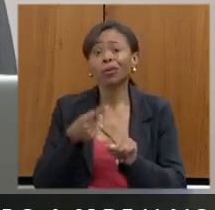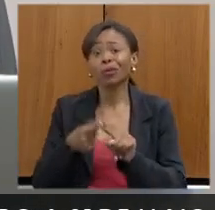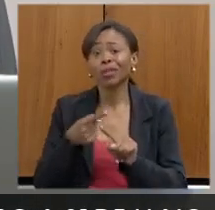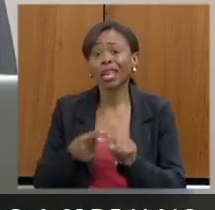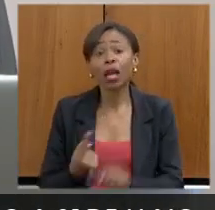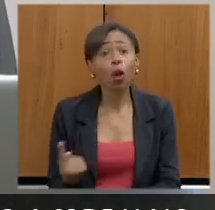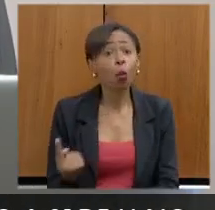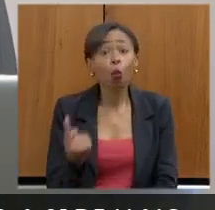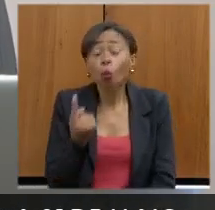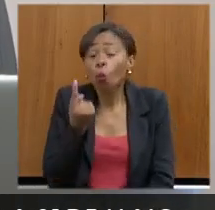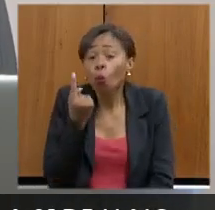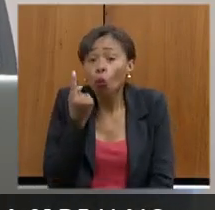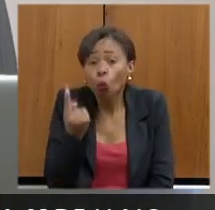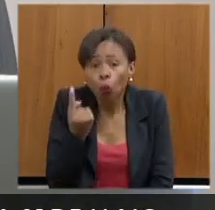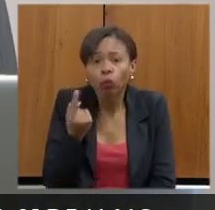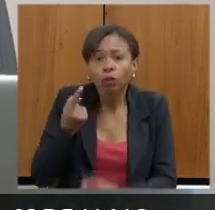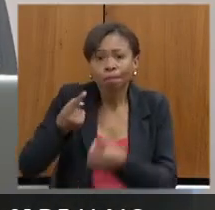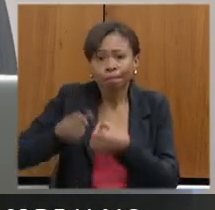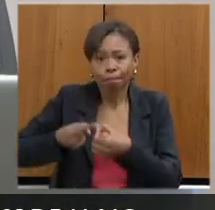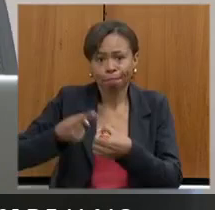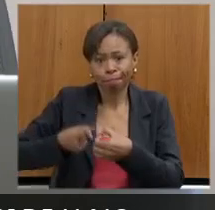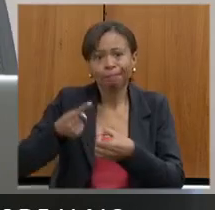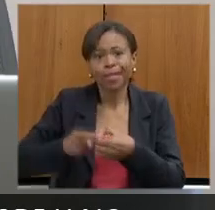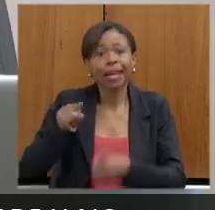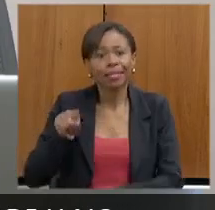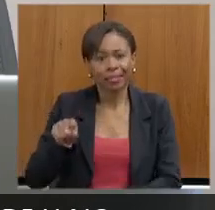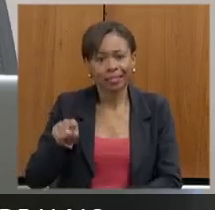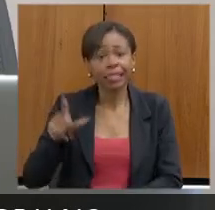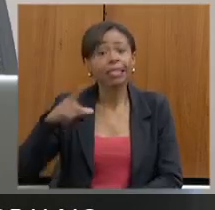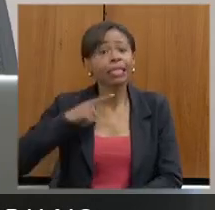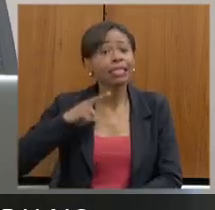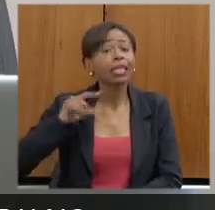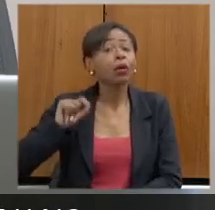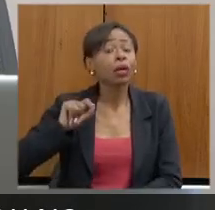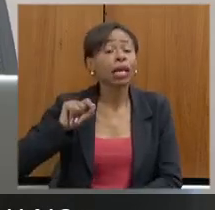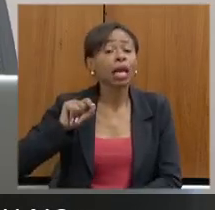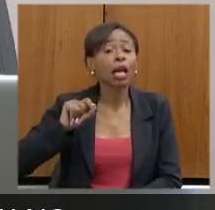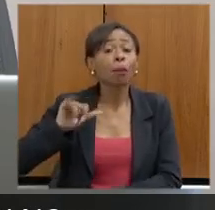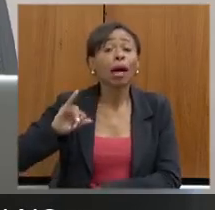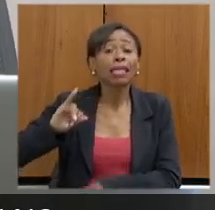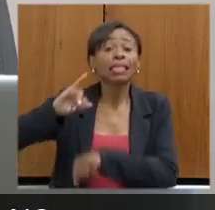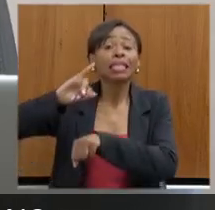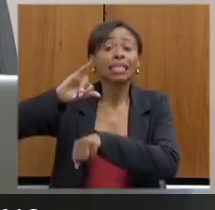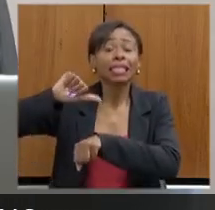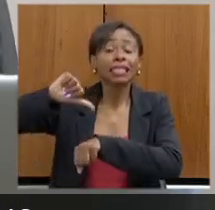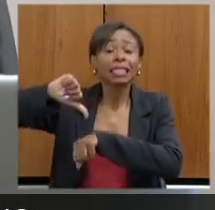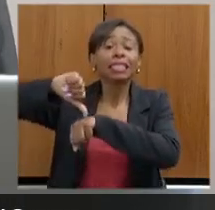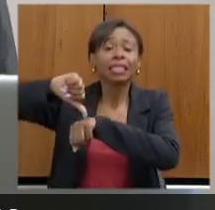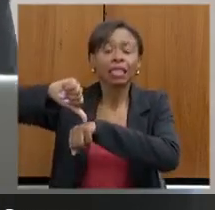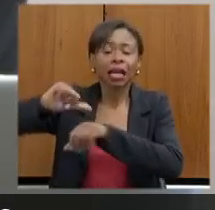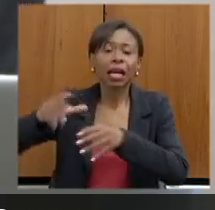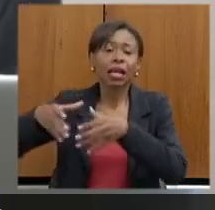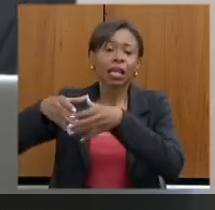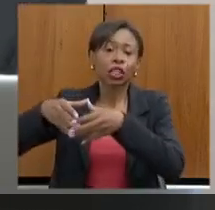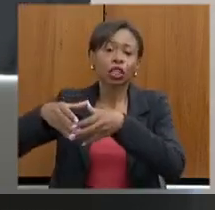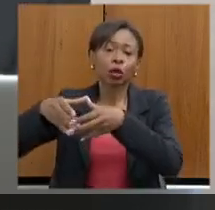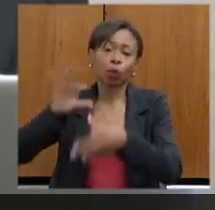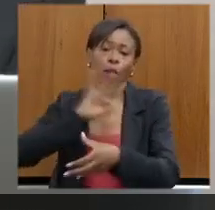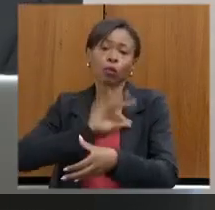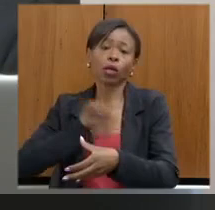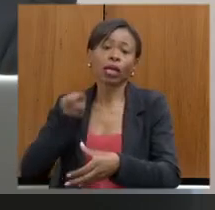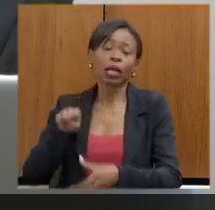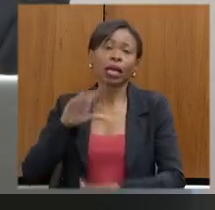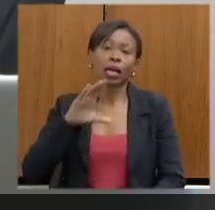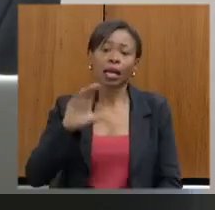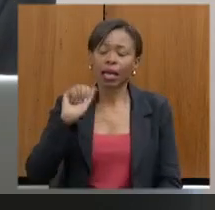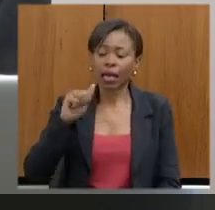único município né que tem uma sede de pelotão no distrito de Camanducaia que a